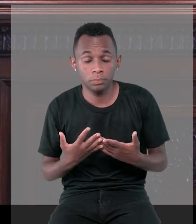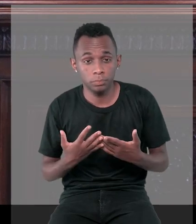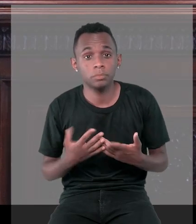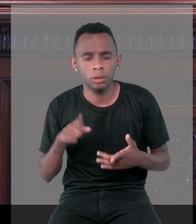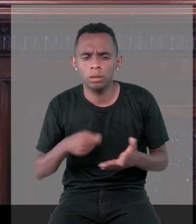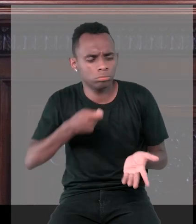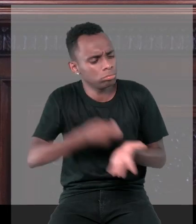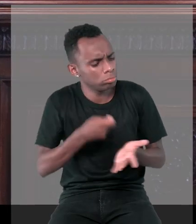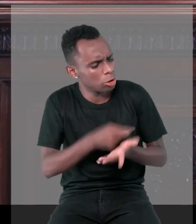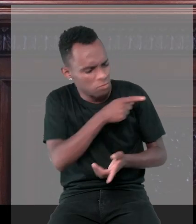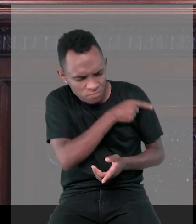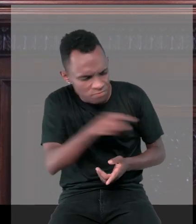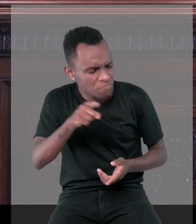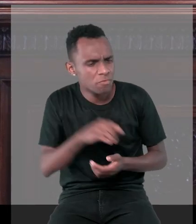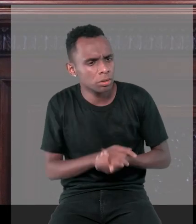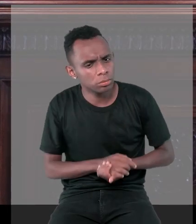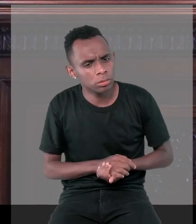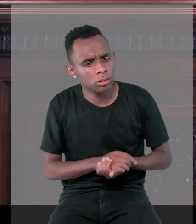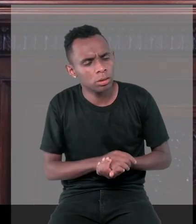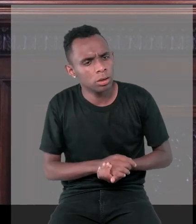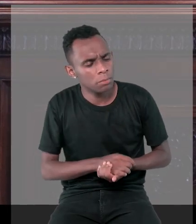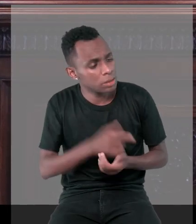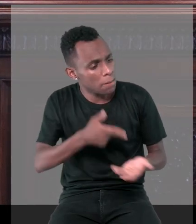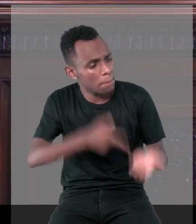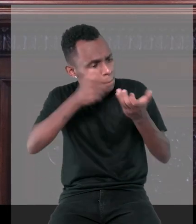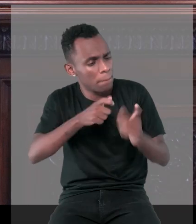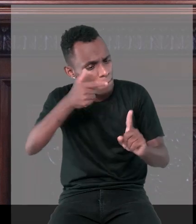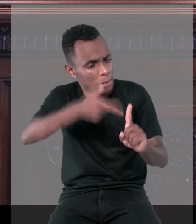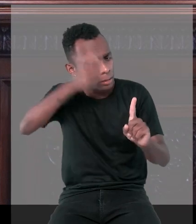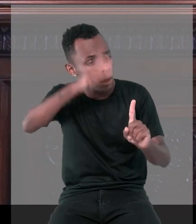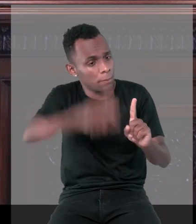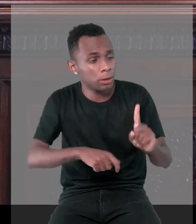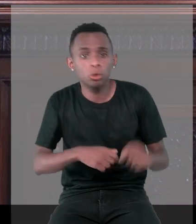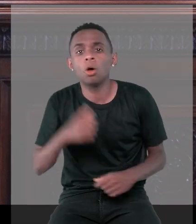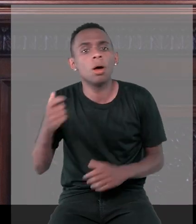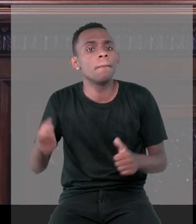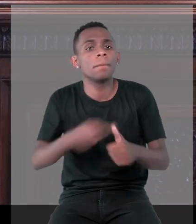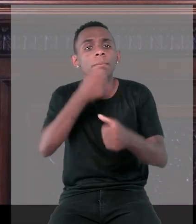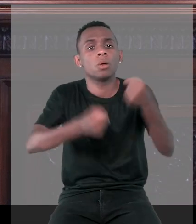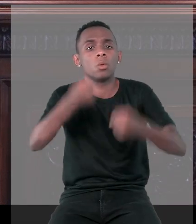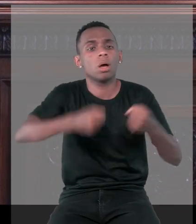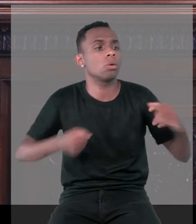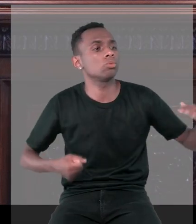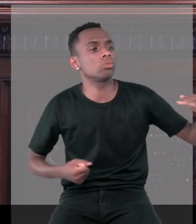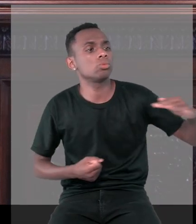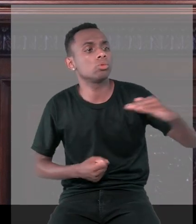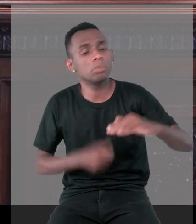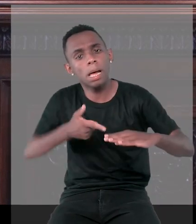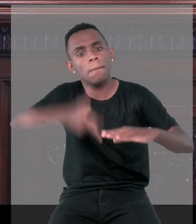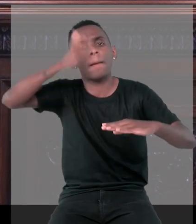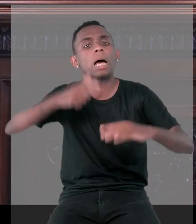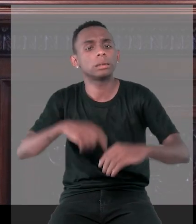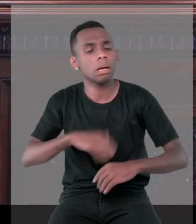Então, ele obriga, ele fala, não, você tem que matar uma pessoa. Fala, mas não vou matar aqui não. O primeiro carro que passar aí, você vai ter que